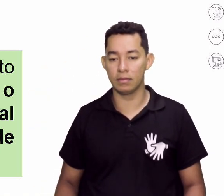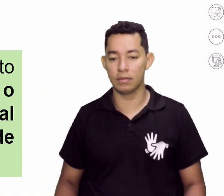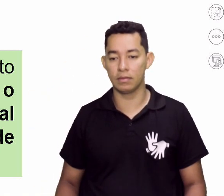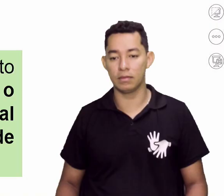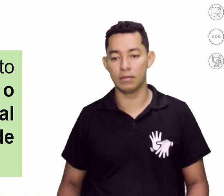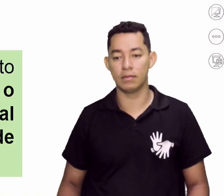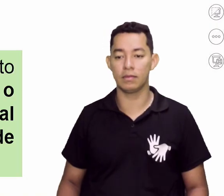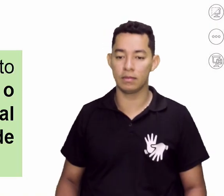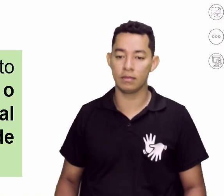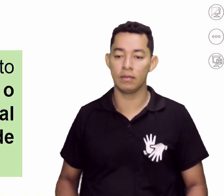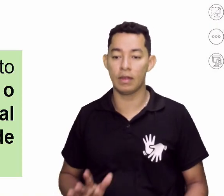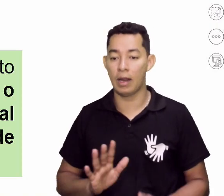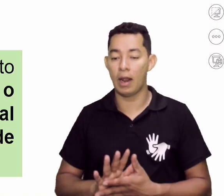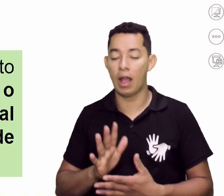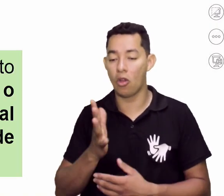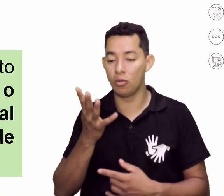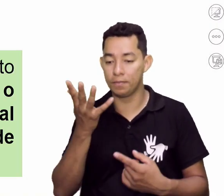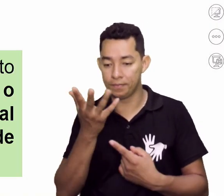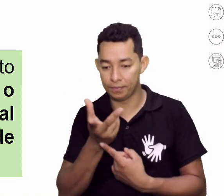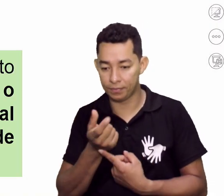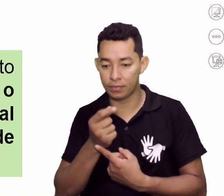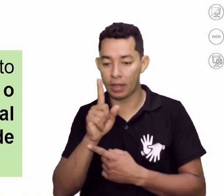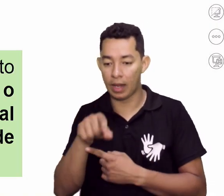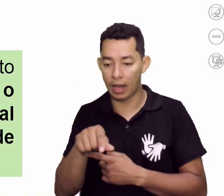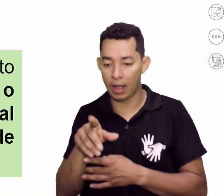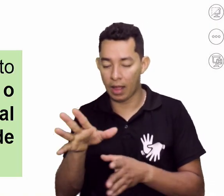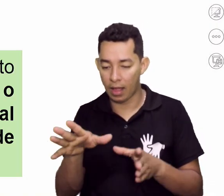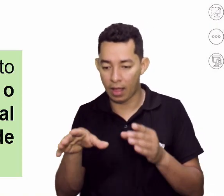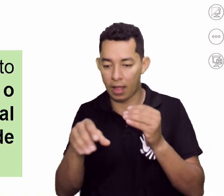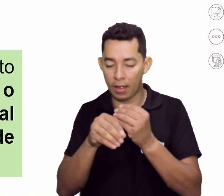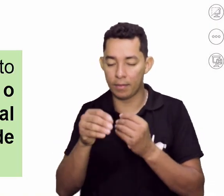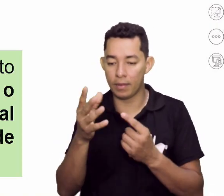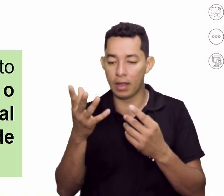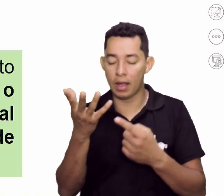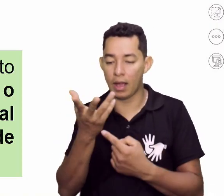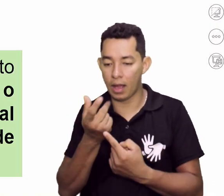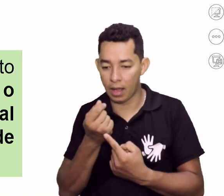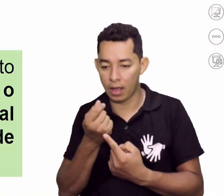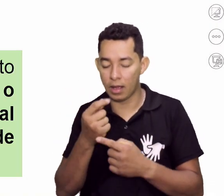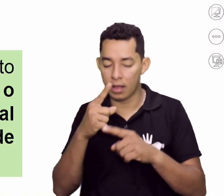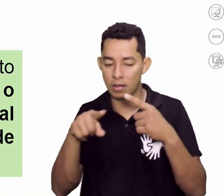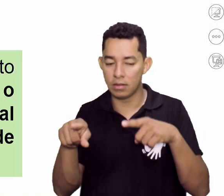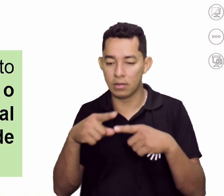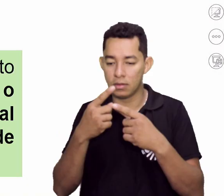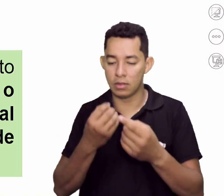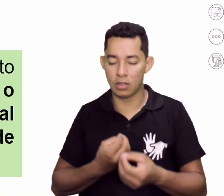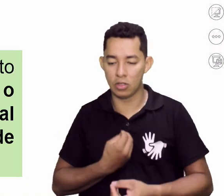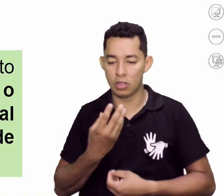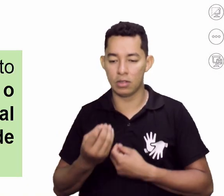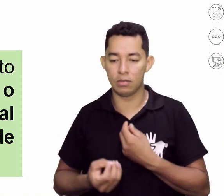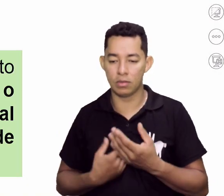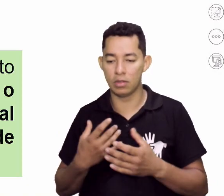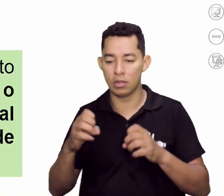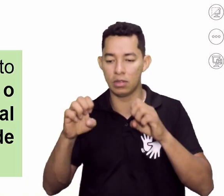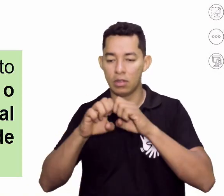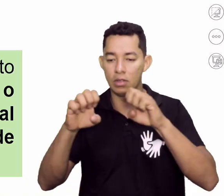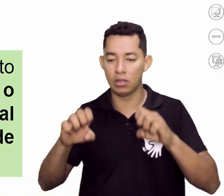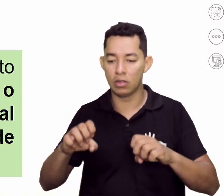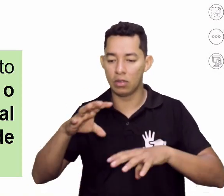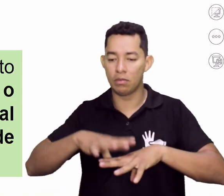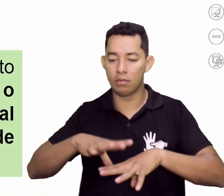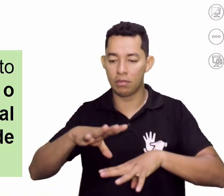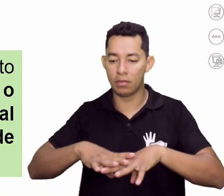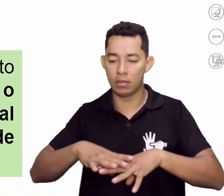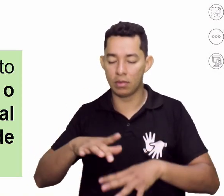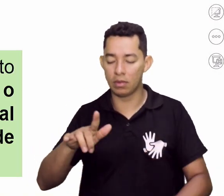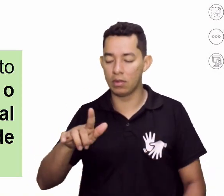era incorporar a arte, a música, a poesia, as artes plásticas, às estruturas matemáticas